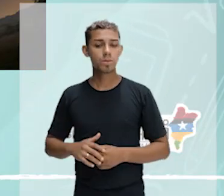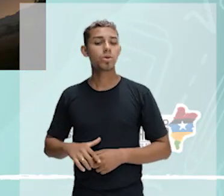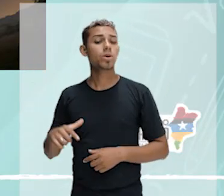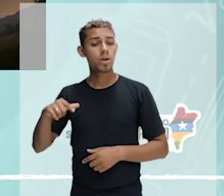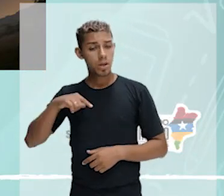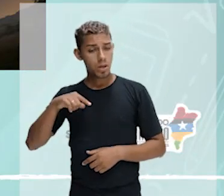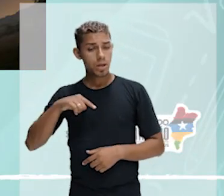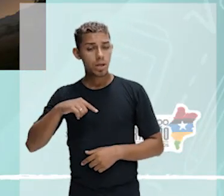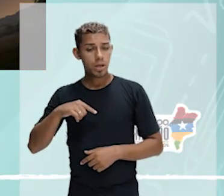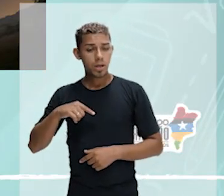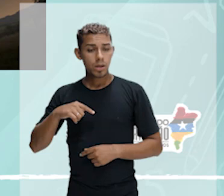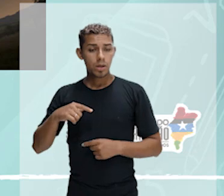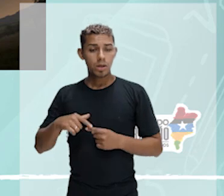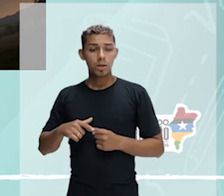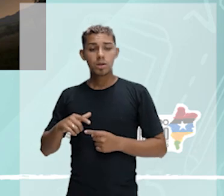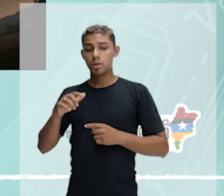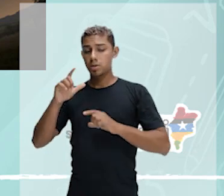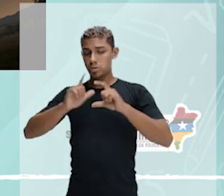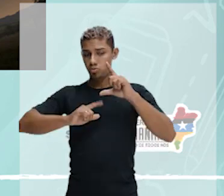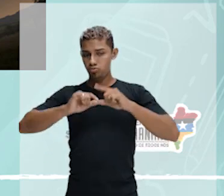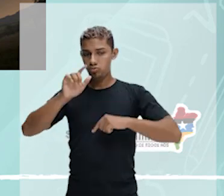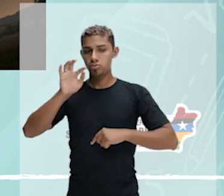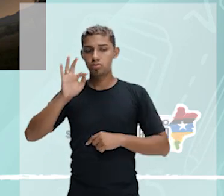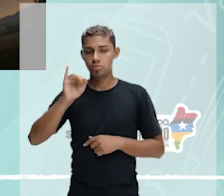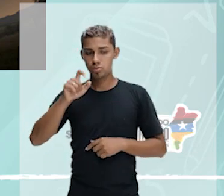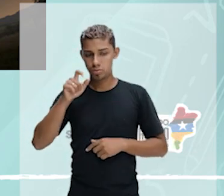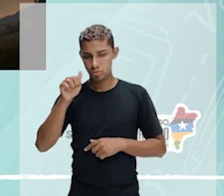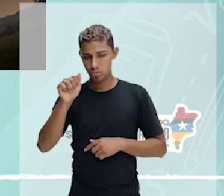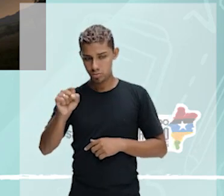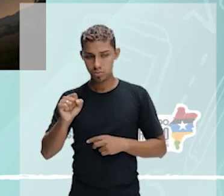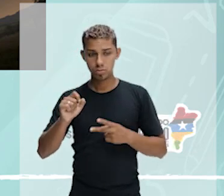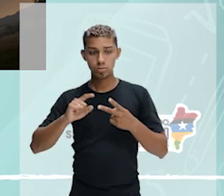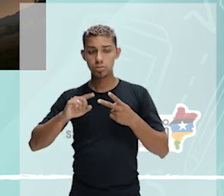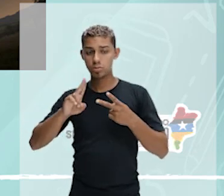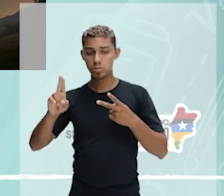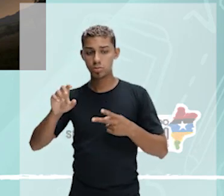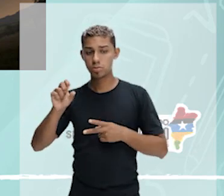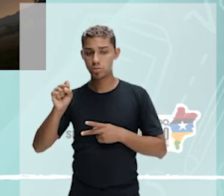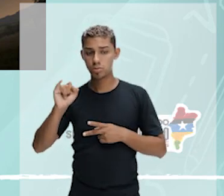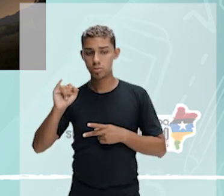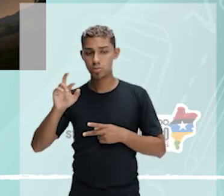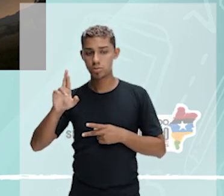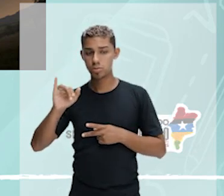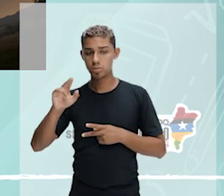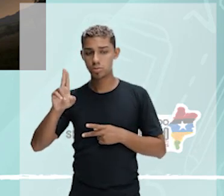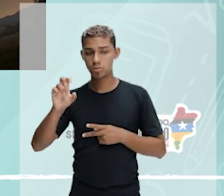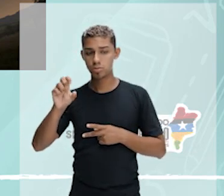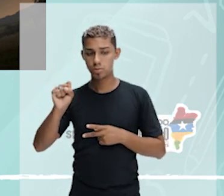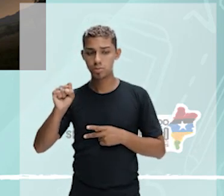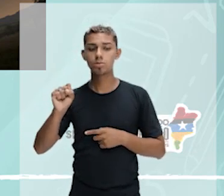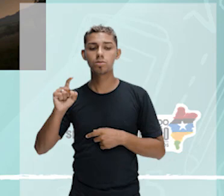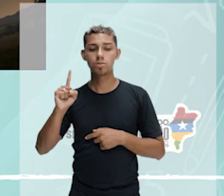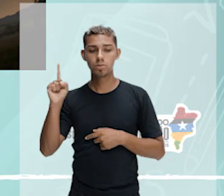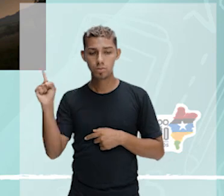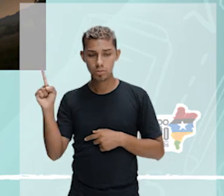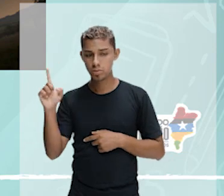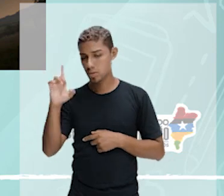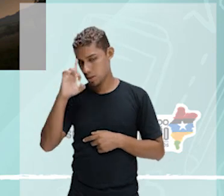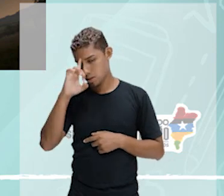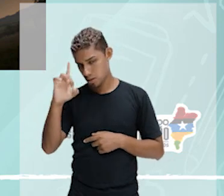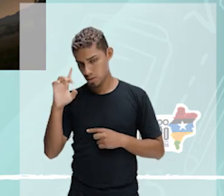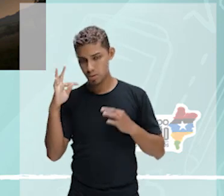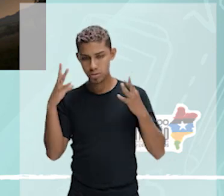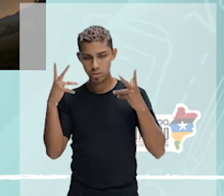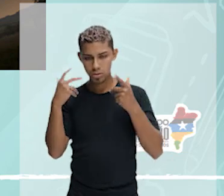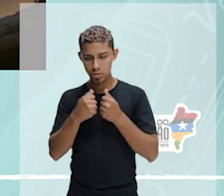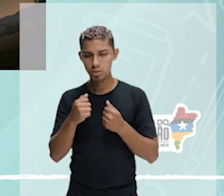mais brilhante que tem no céu, logicamente que depois do Sol, certo? O Sol é a estrela mais brilhante, por isso que nós temos aí o dia todo